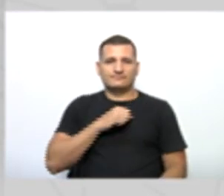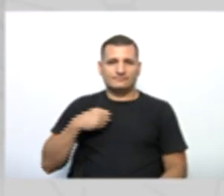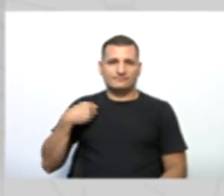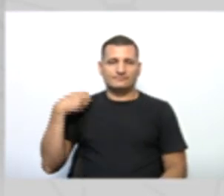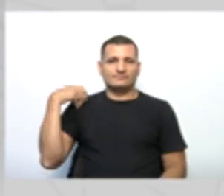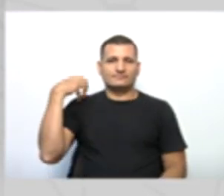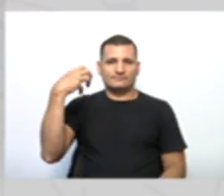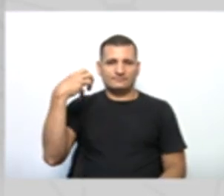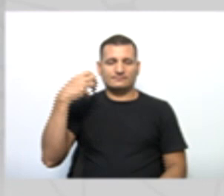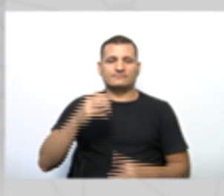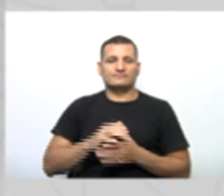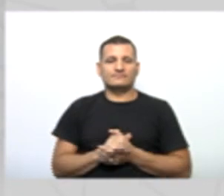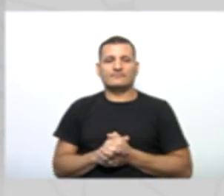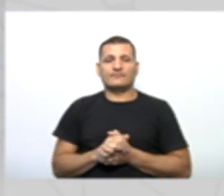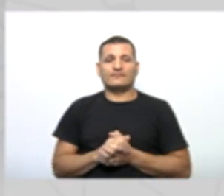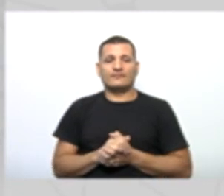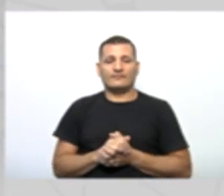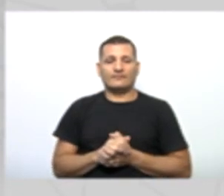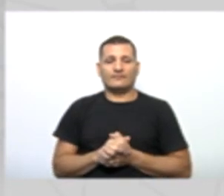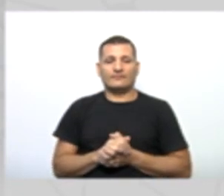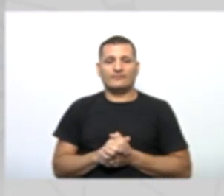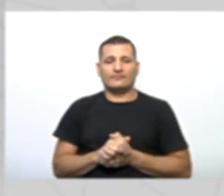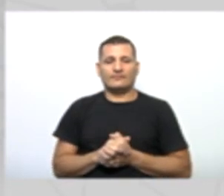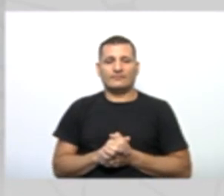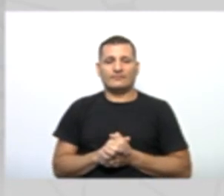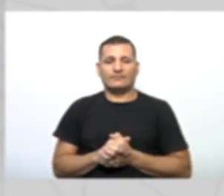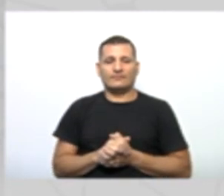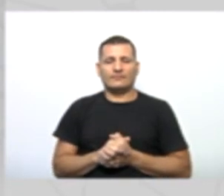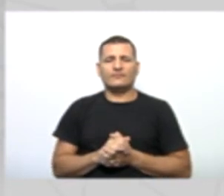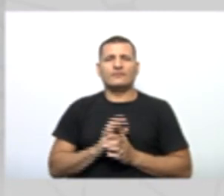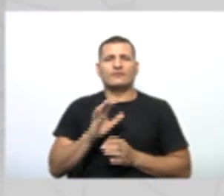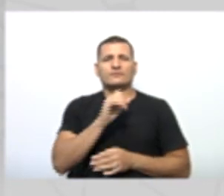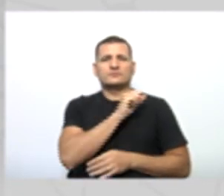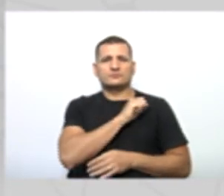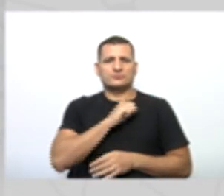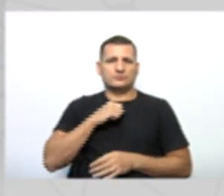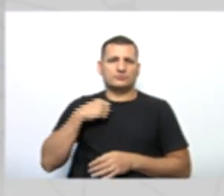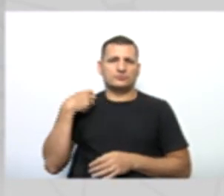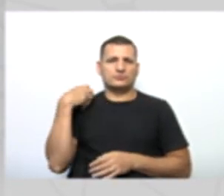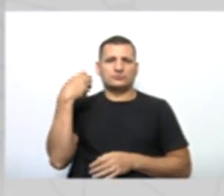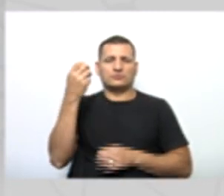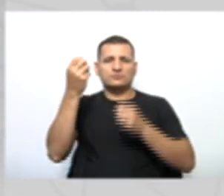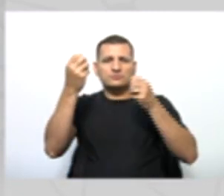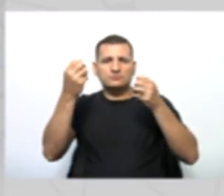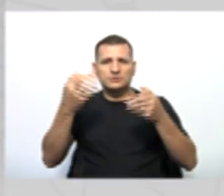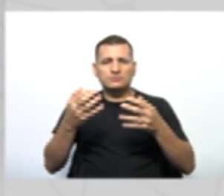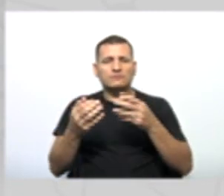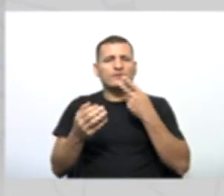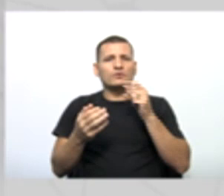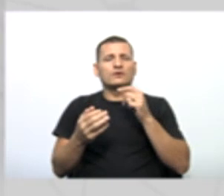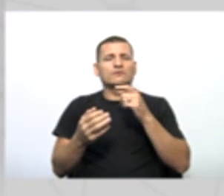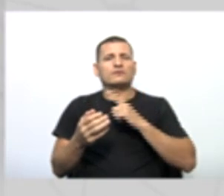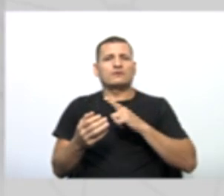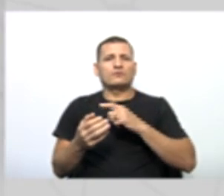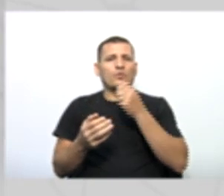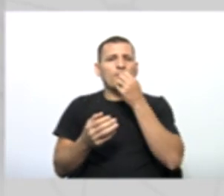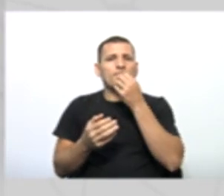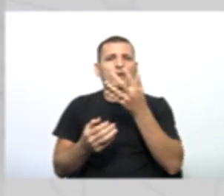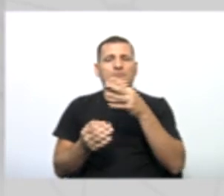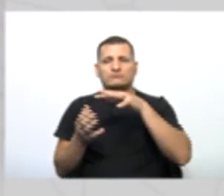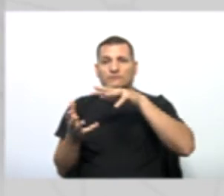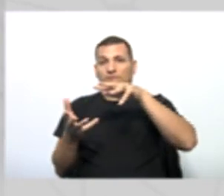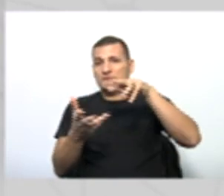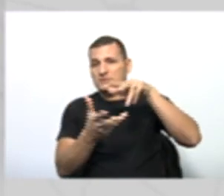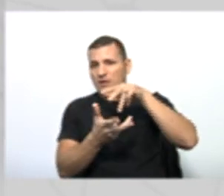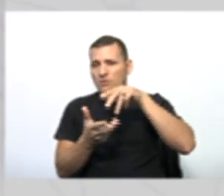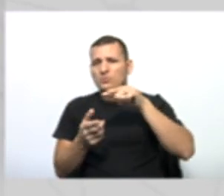Sócrates. Sócrates vai introduzir essa ideia de que existe um bem universal, que ele não depende das ideias, das construções.